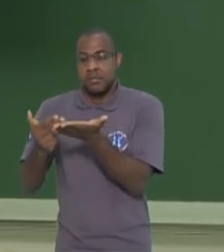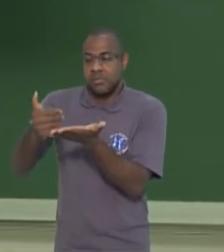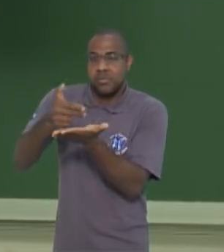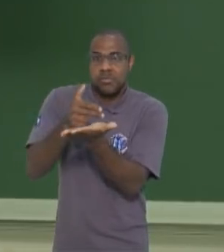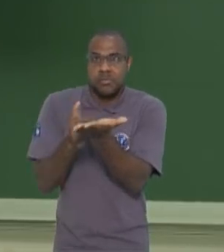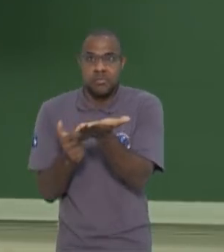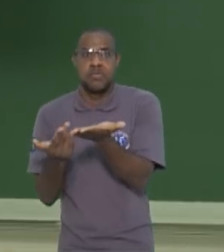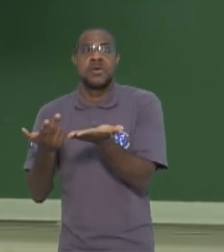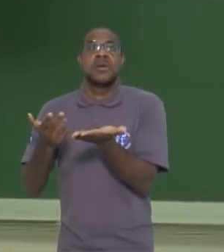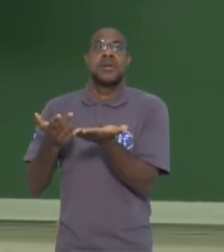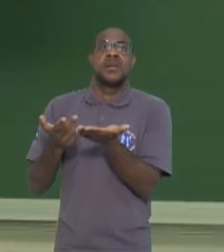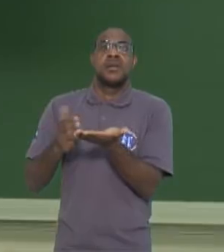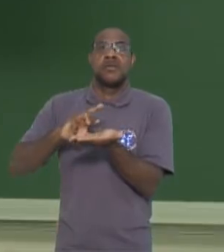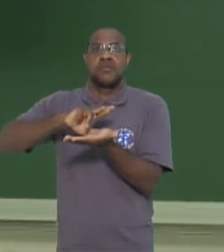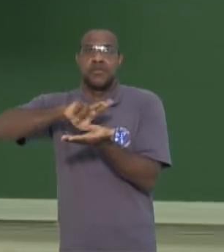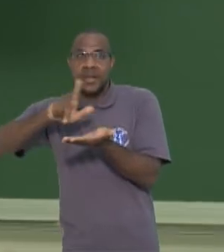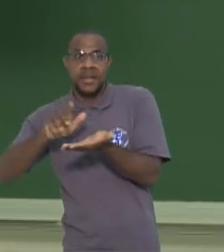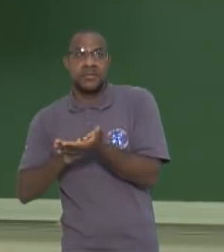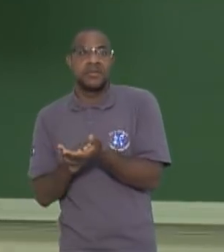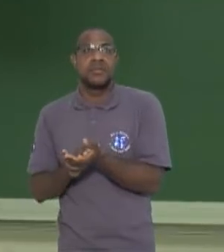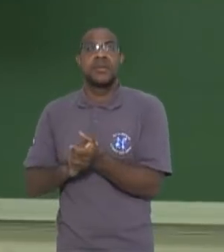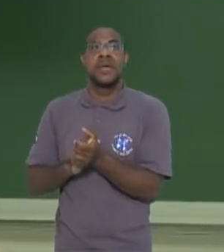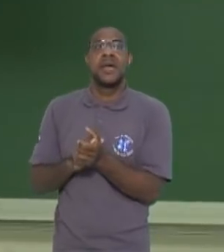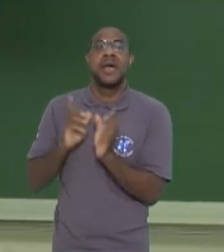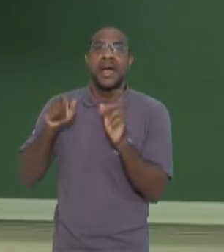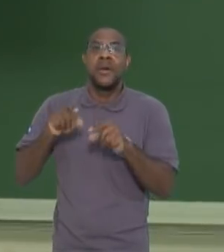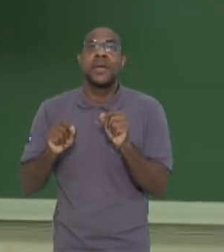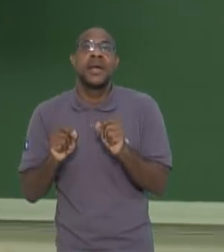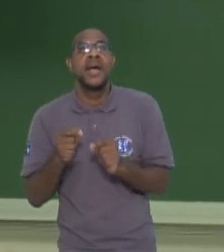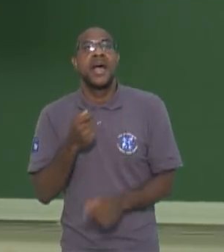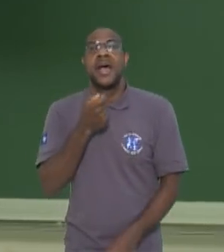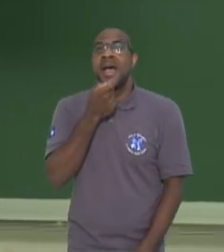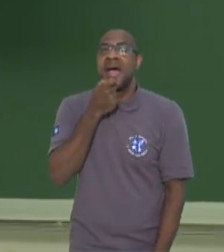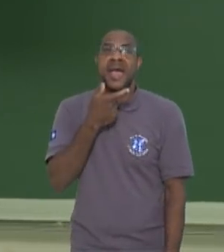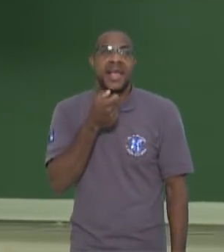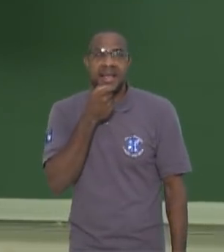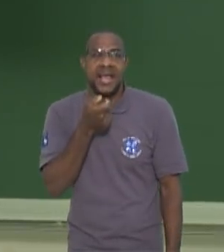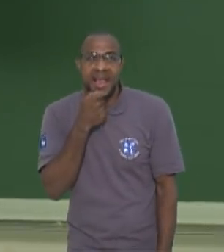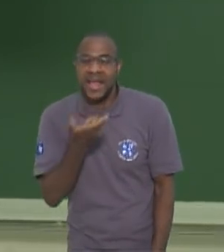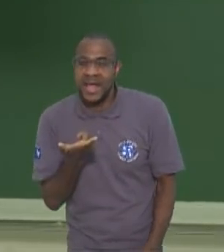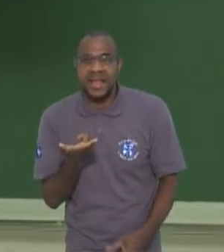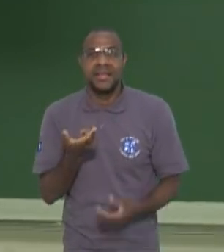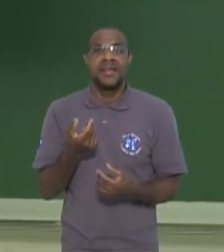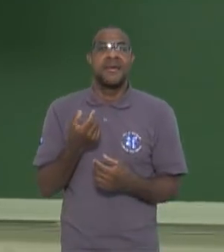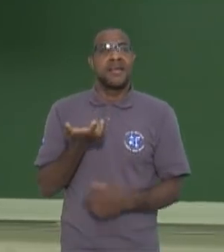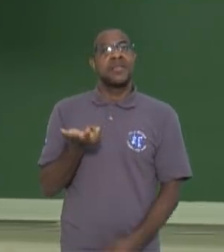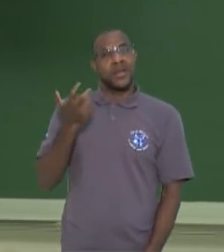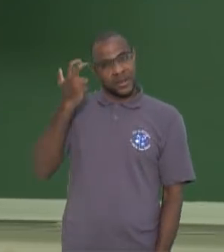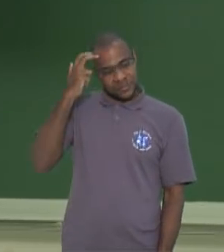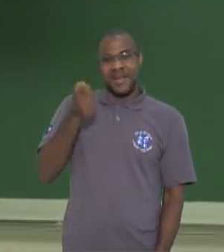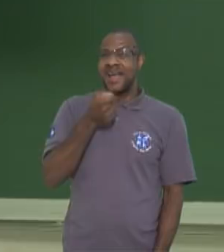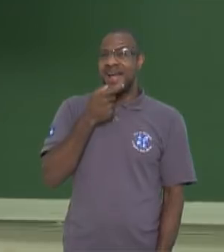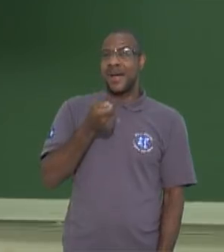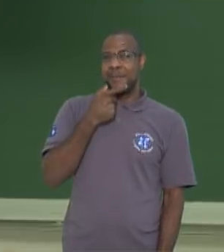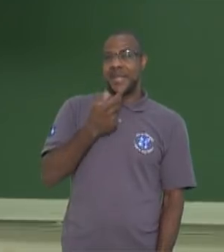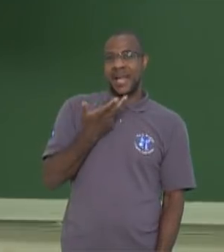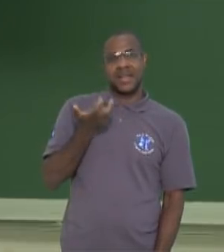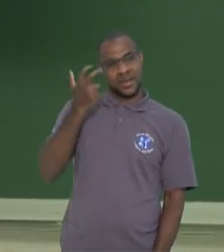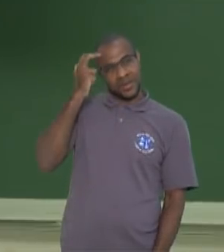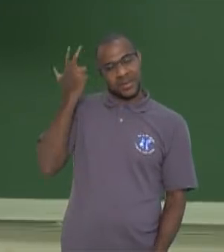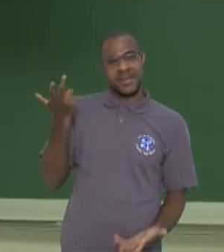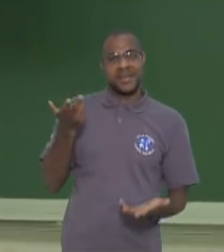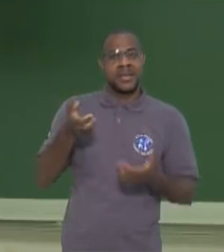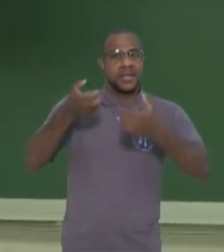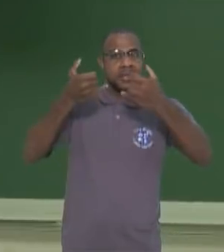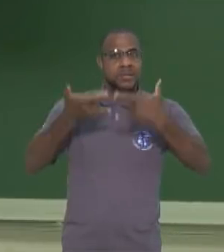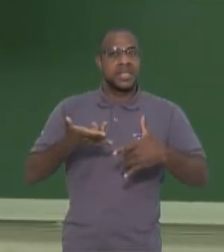Eles costumam ser engraçados, satíricos, isto é, eles tiram sarro da nossa cultura mesmo, eles pegam